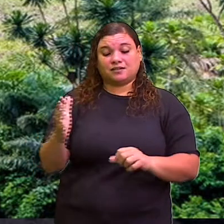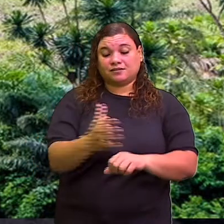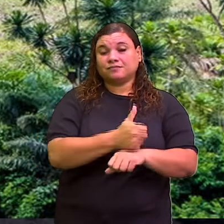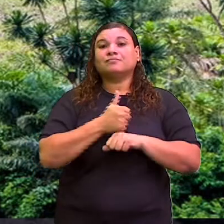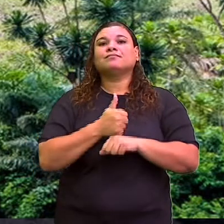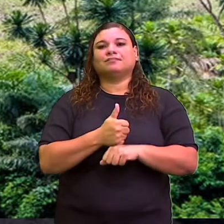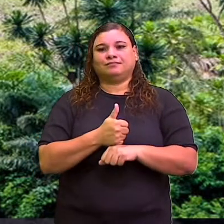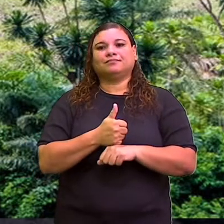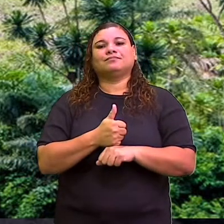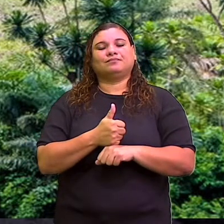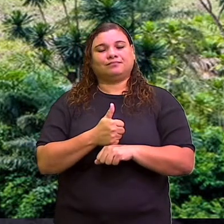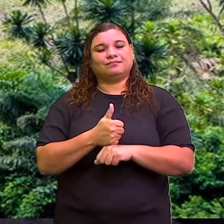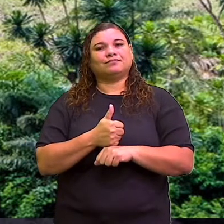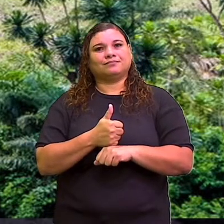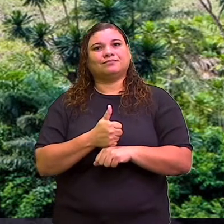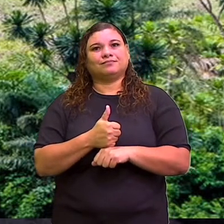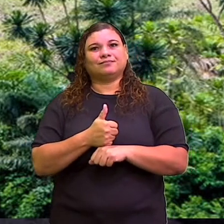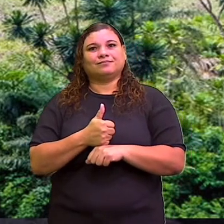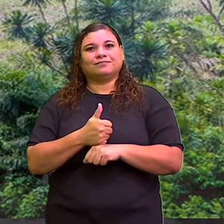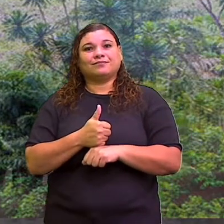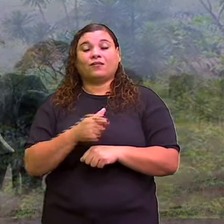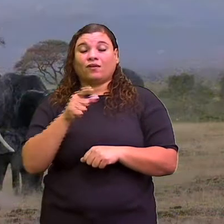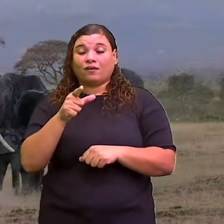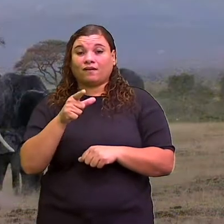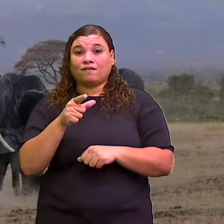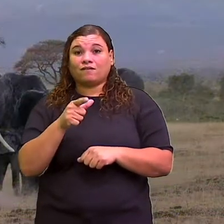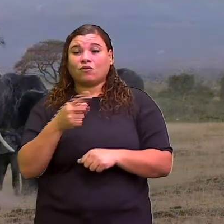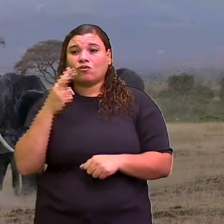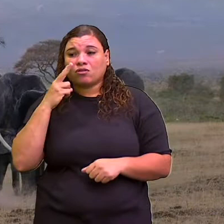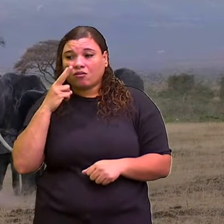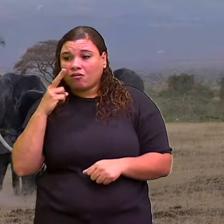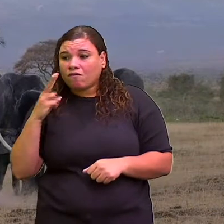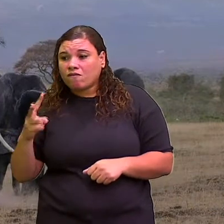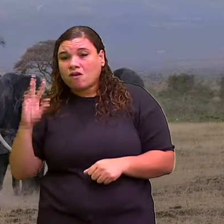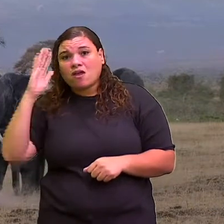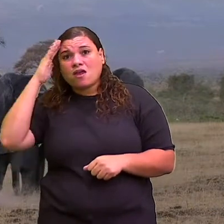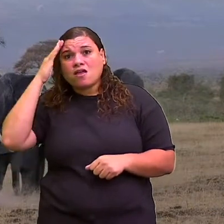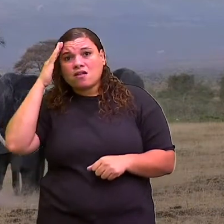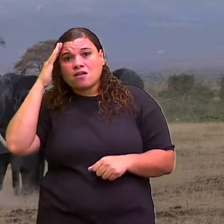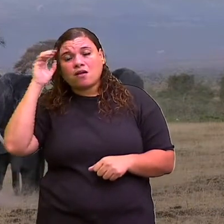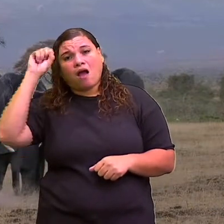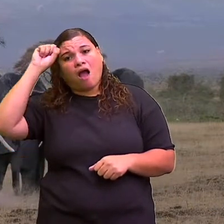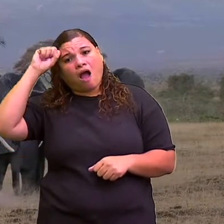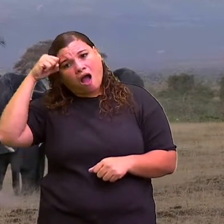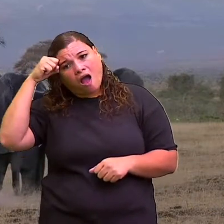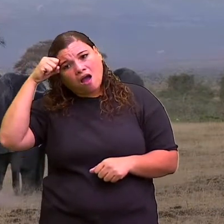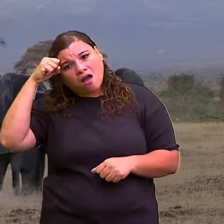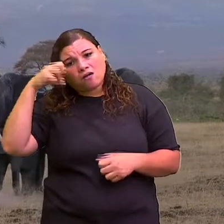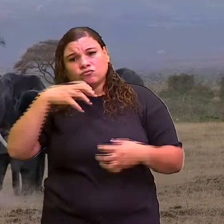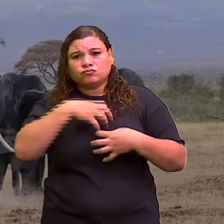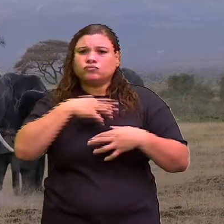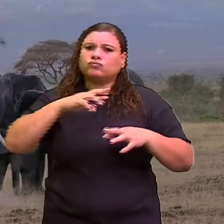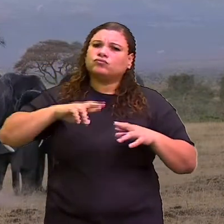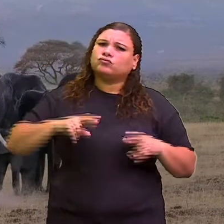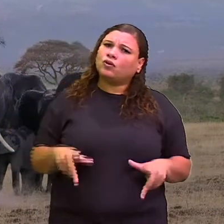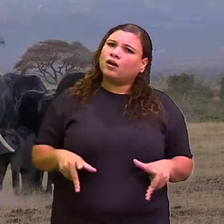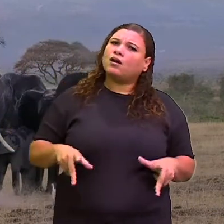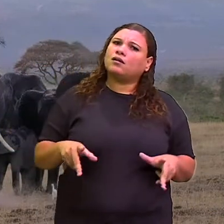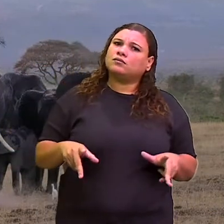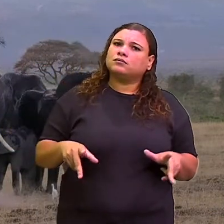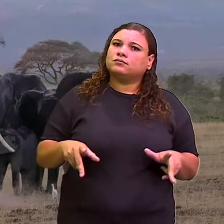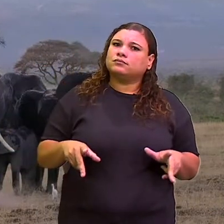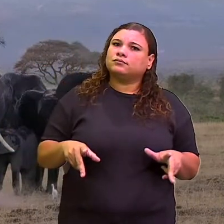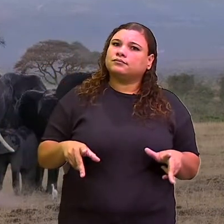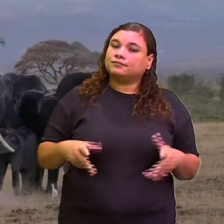enxergando a África. Quando vemos a imagem anterior, a gente não percebe